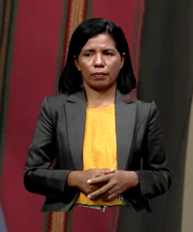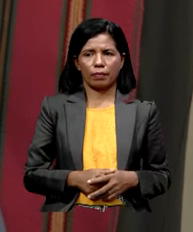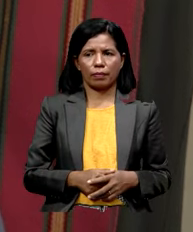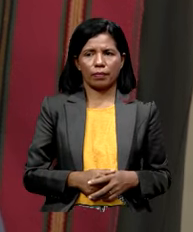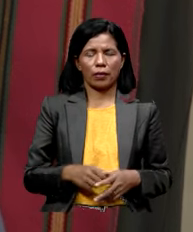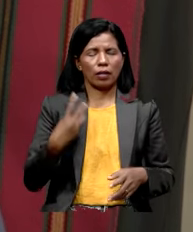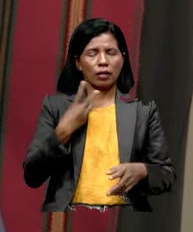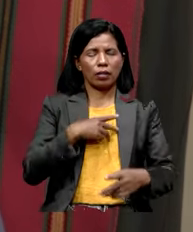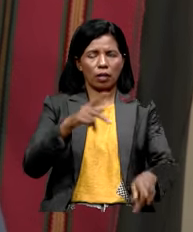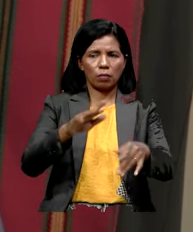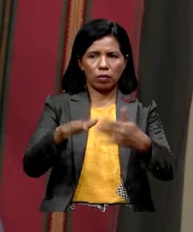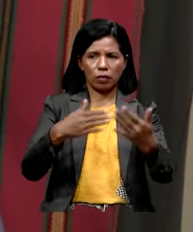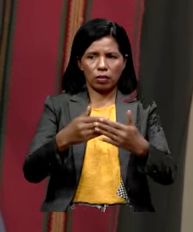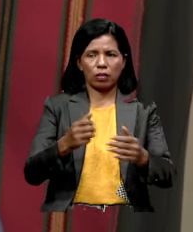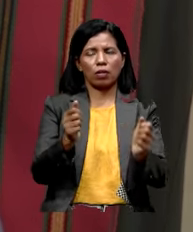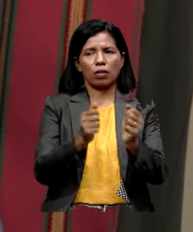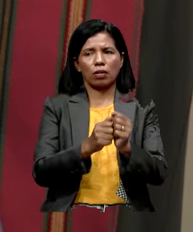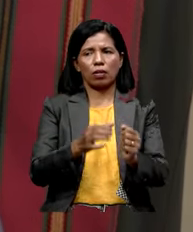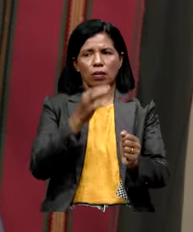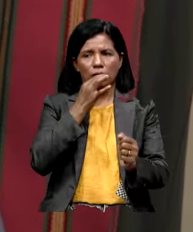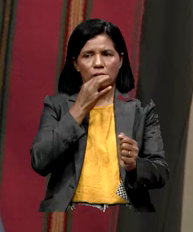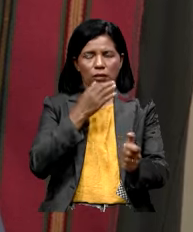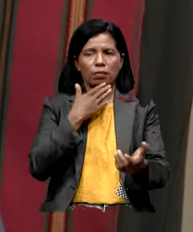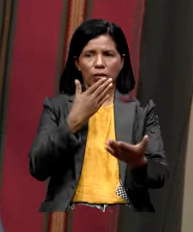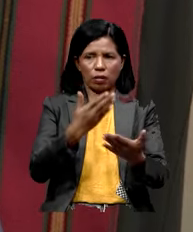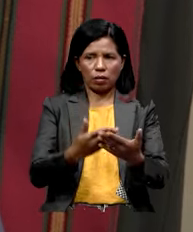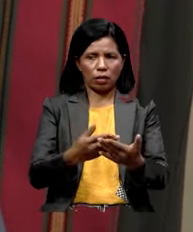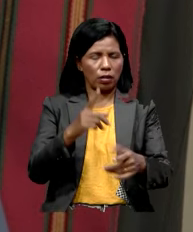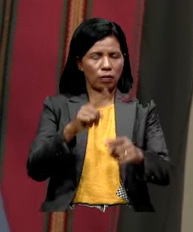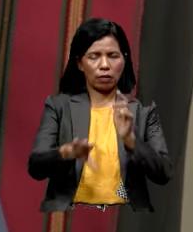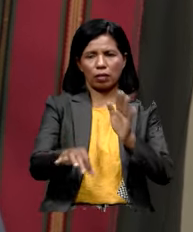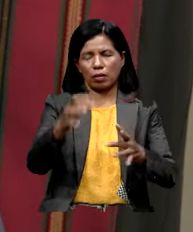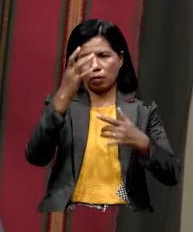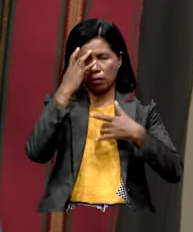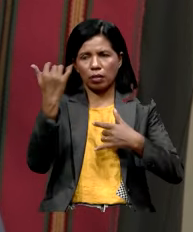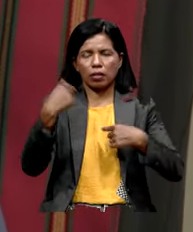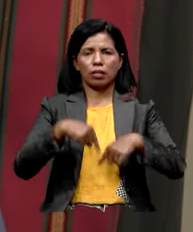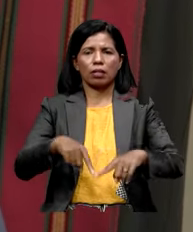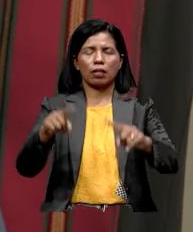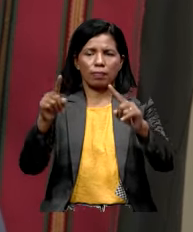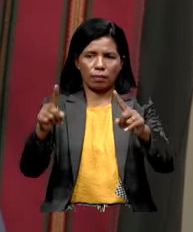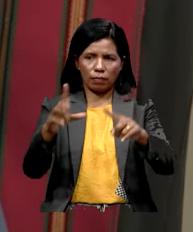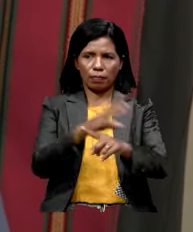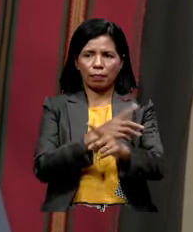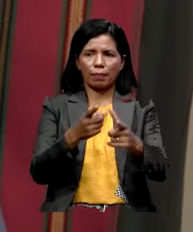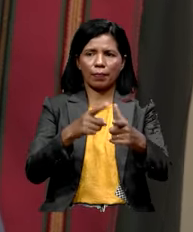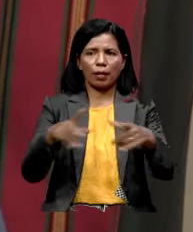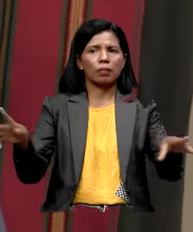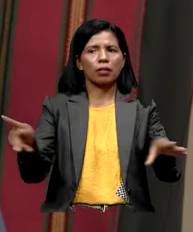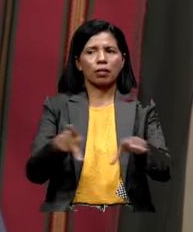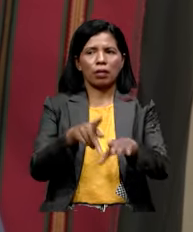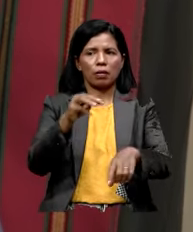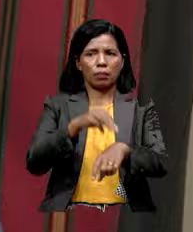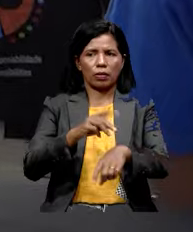tende peregrino sira tem ser ho condição ho han be media a tu la pele heta moras molok sira ba participa e a missa e